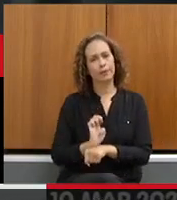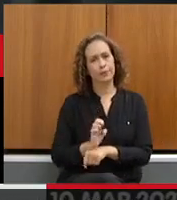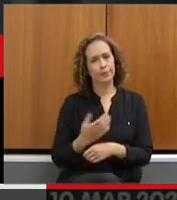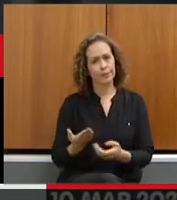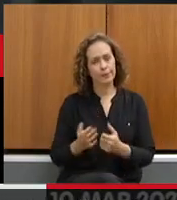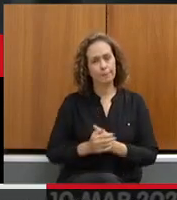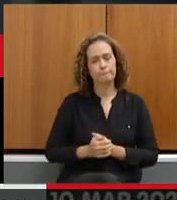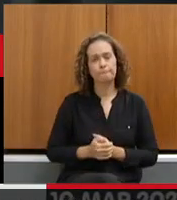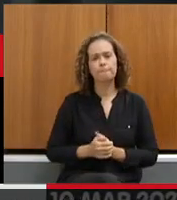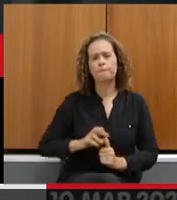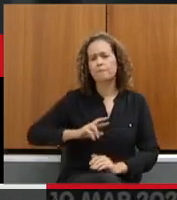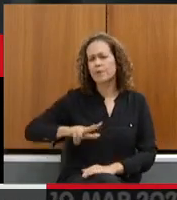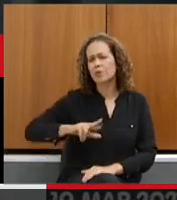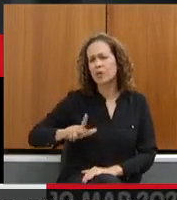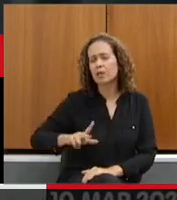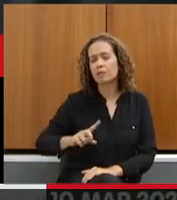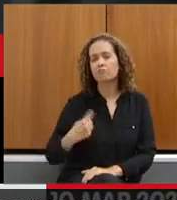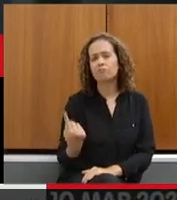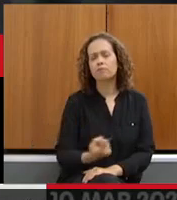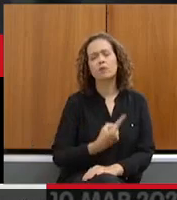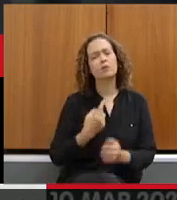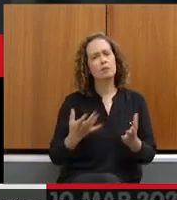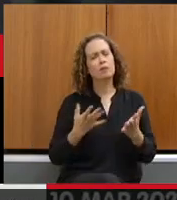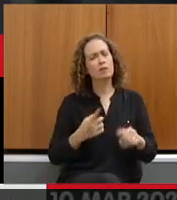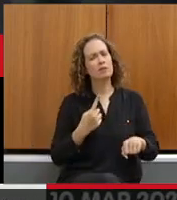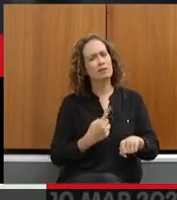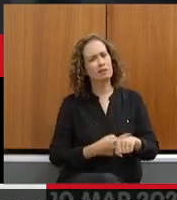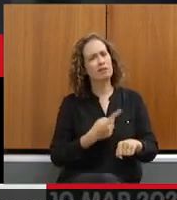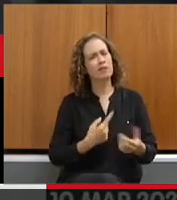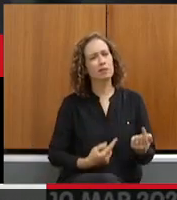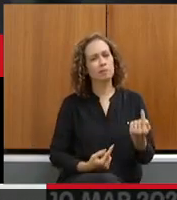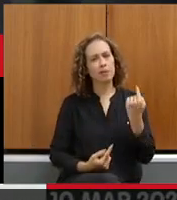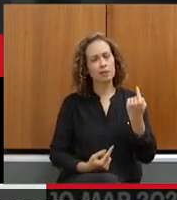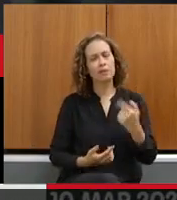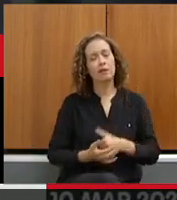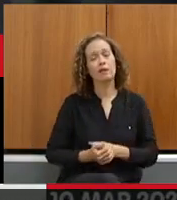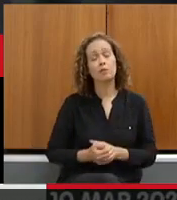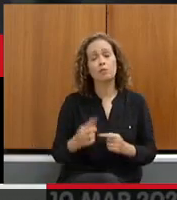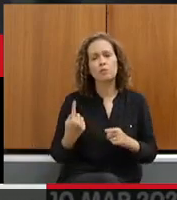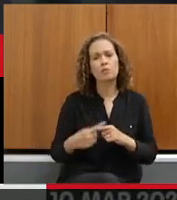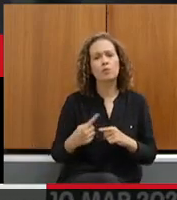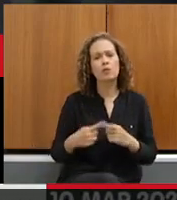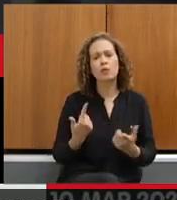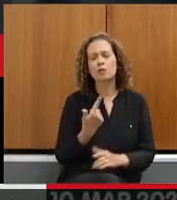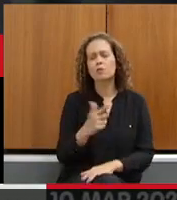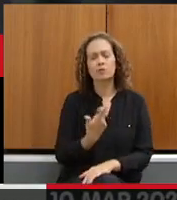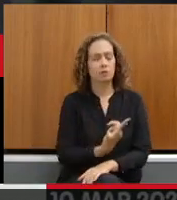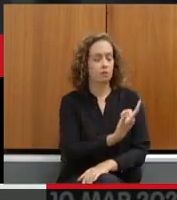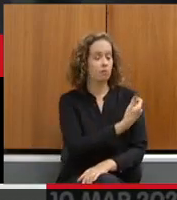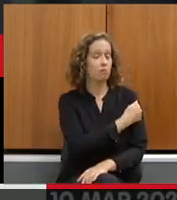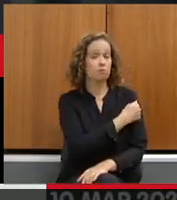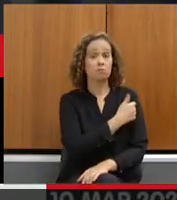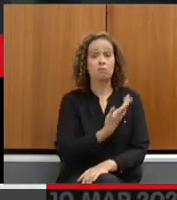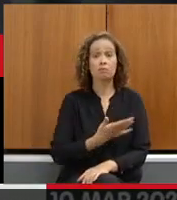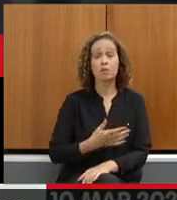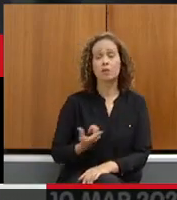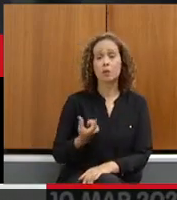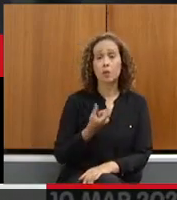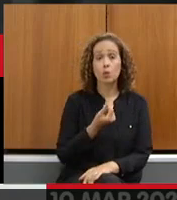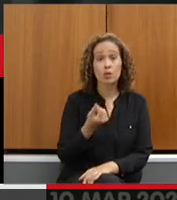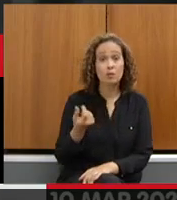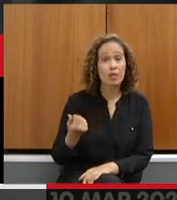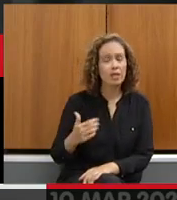é o que nós estávamos pensando naquele momento até mesmo porque não havia uma vacina definido e os preços